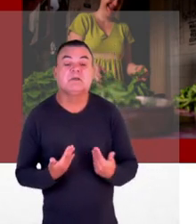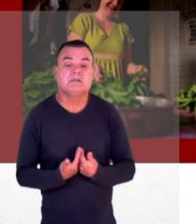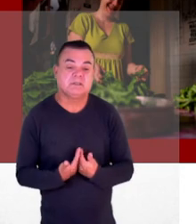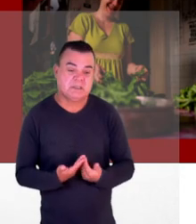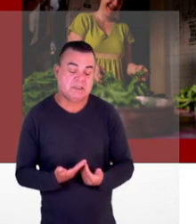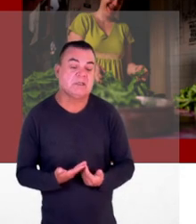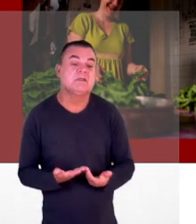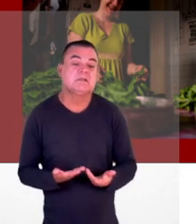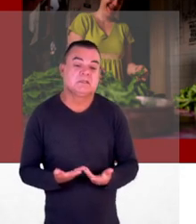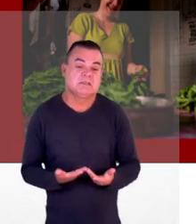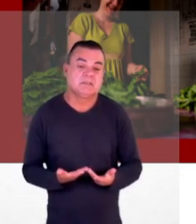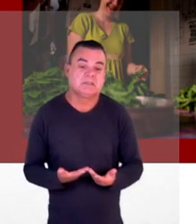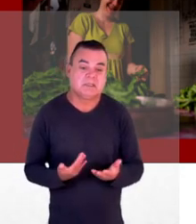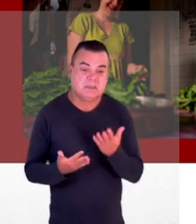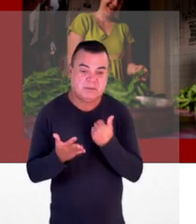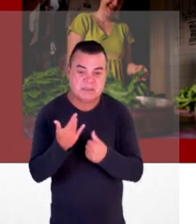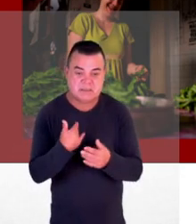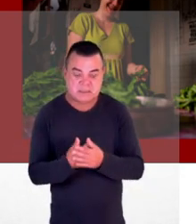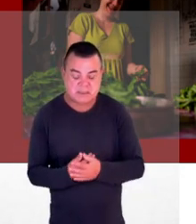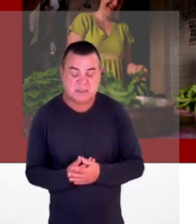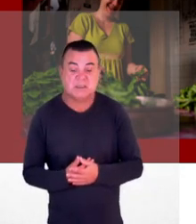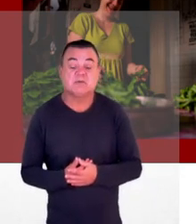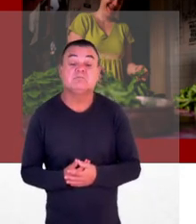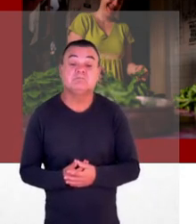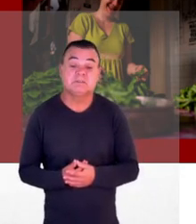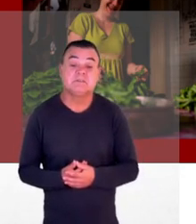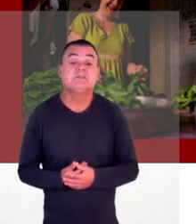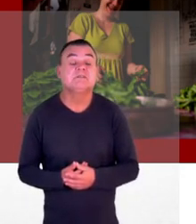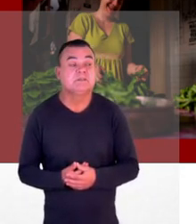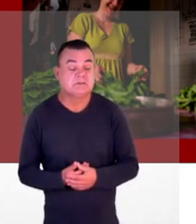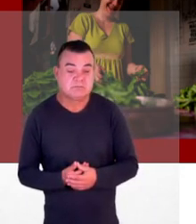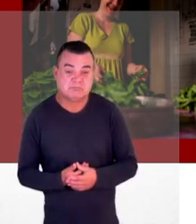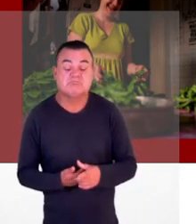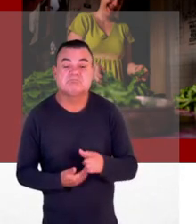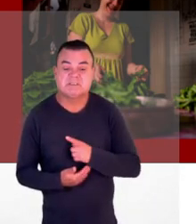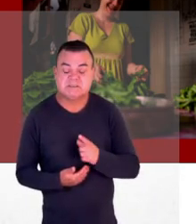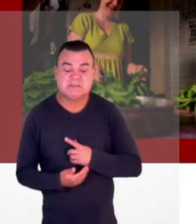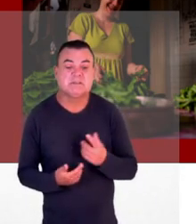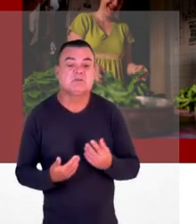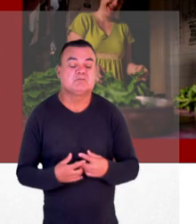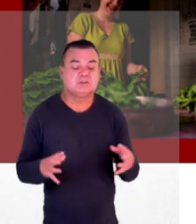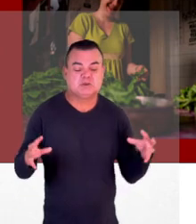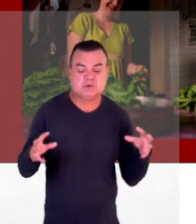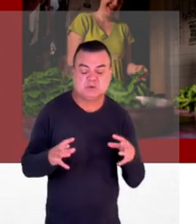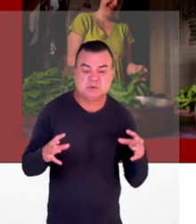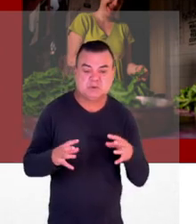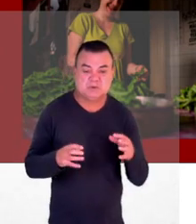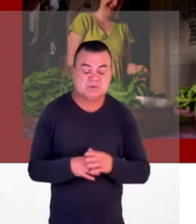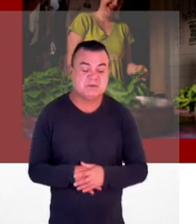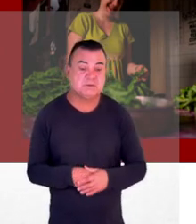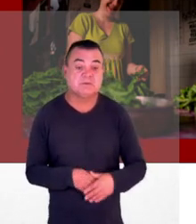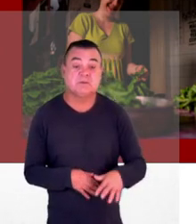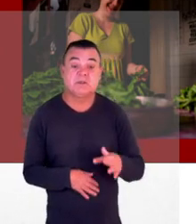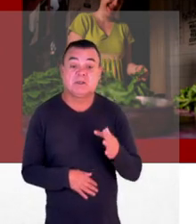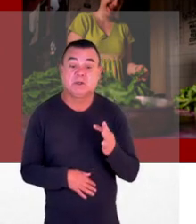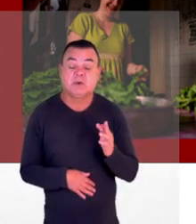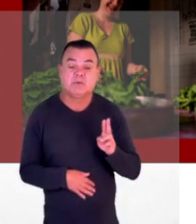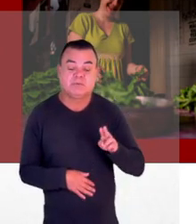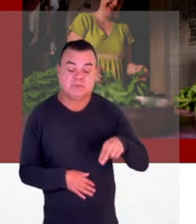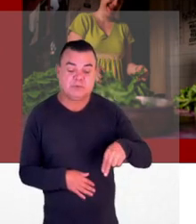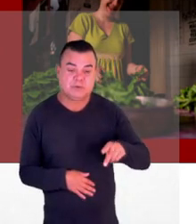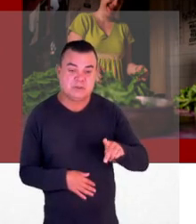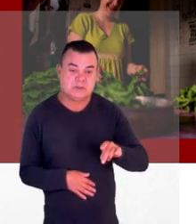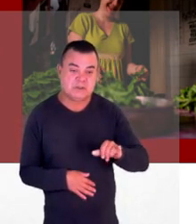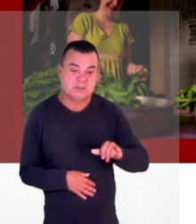obviamente pela questão dos conflitos fundiários tanto conflitos na cidade quanto no campo passa pela